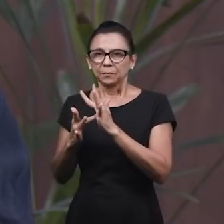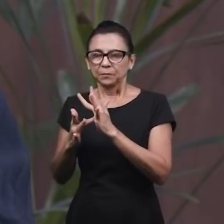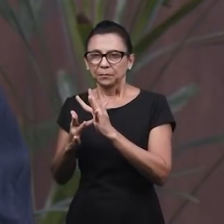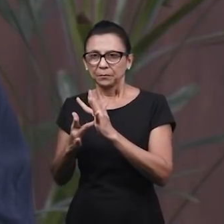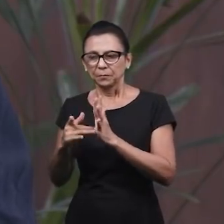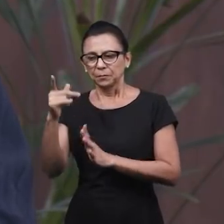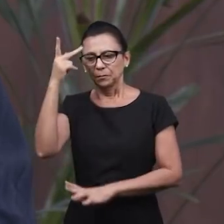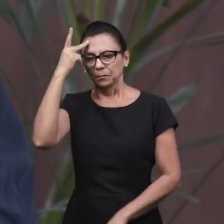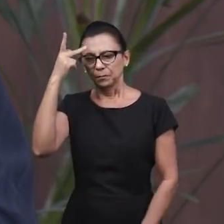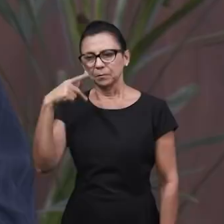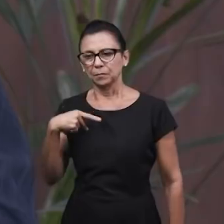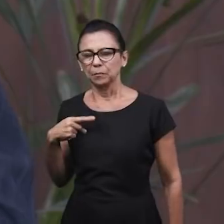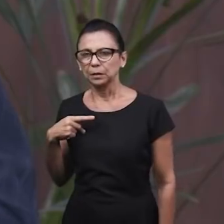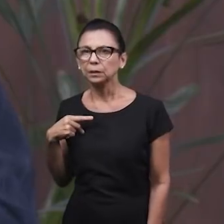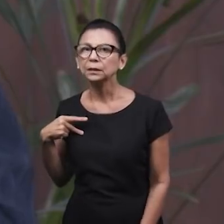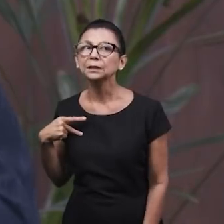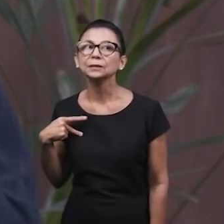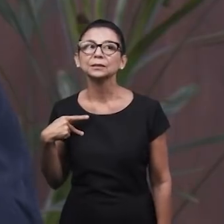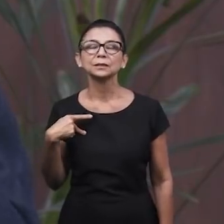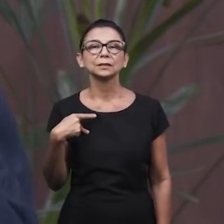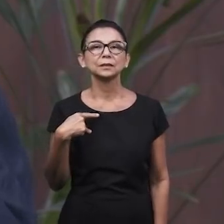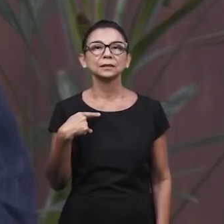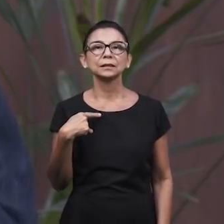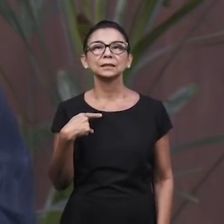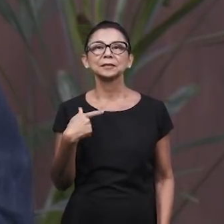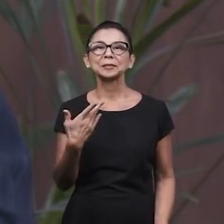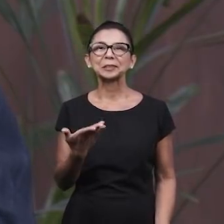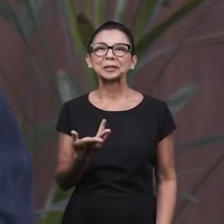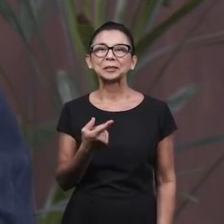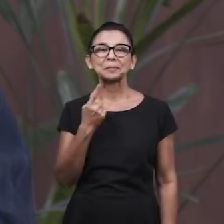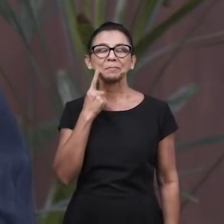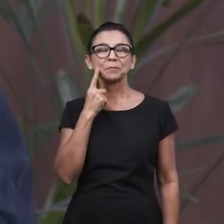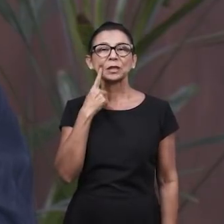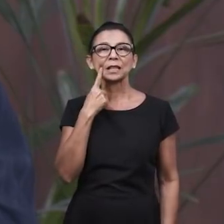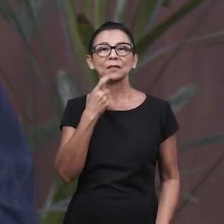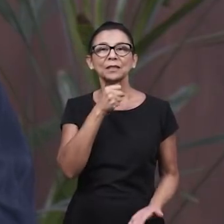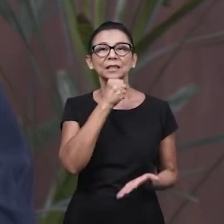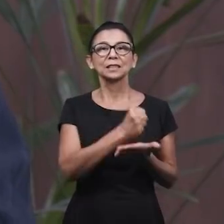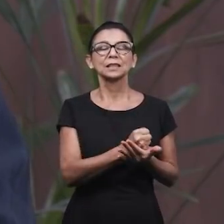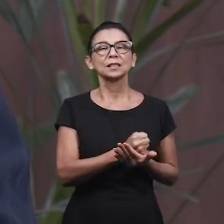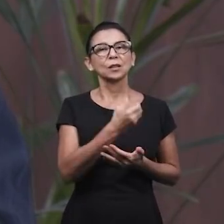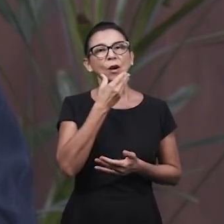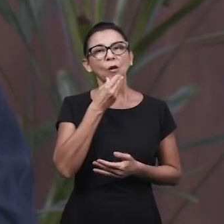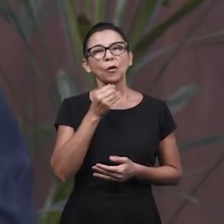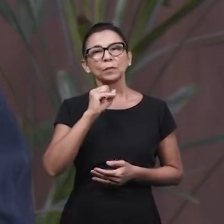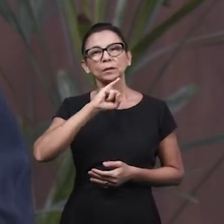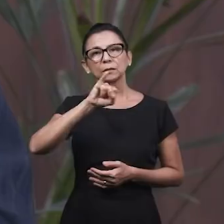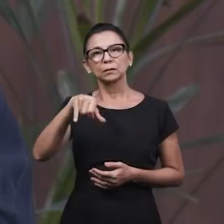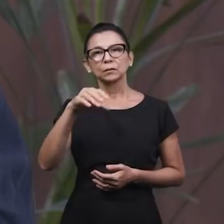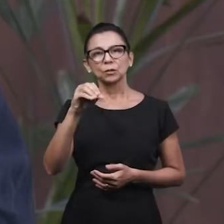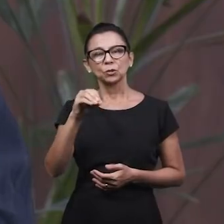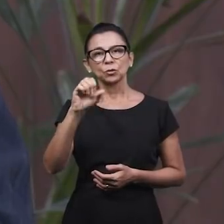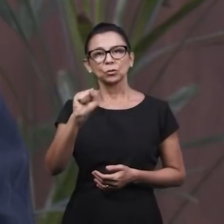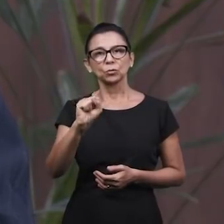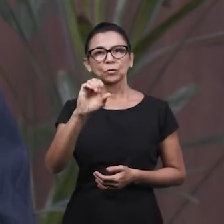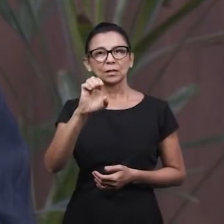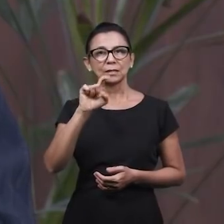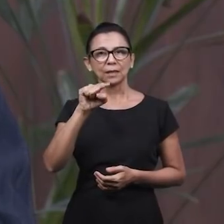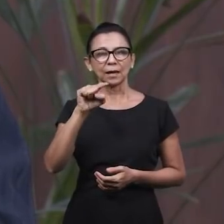homem, não encontramos outro mais perfeito do que José. José do Egito, né, como a gente costuma chamar,